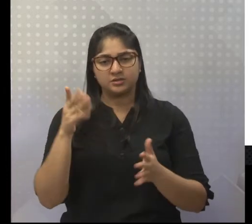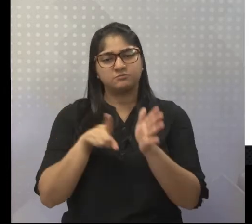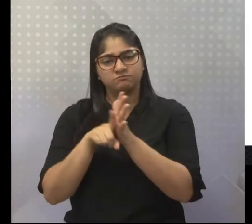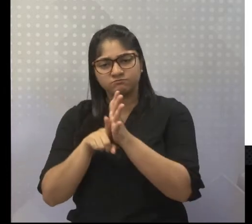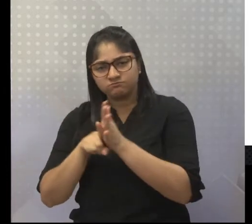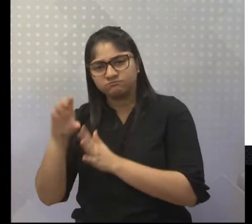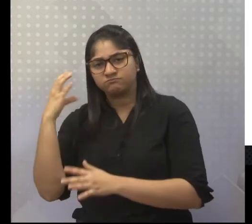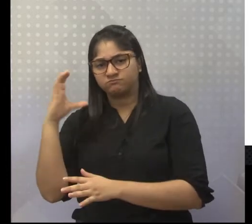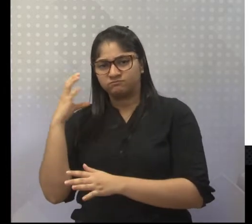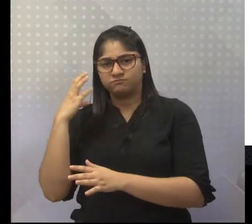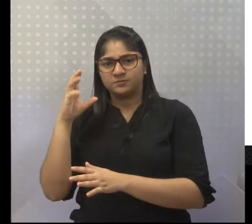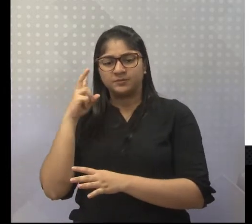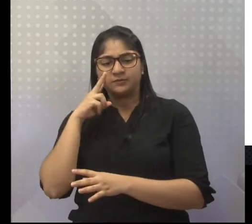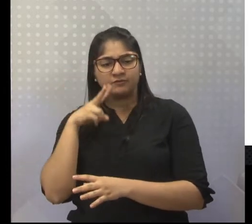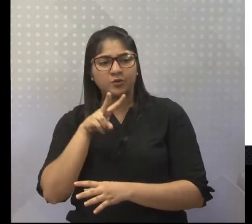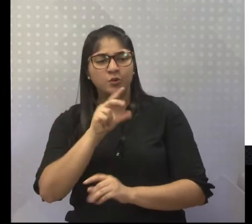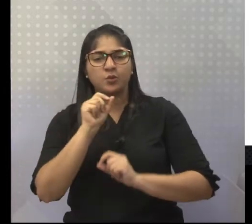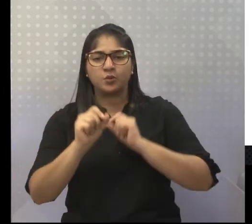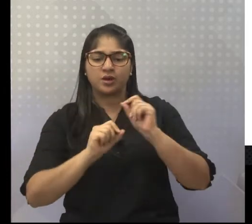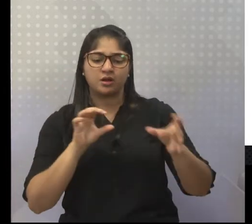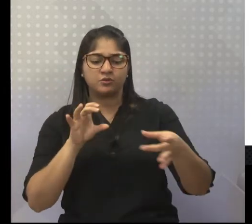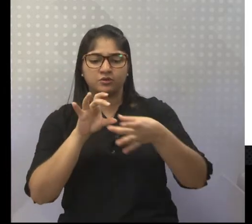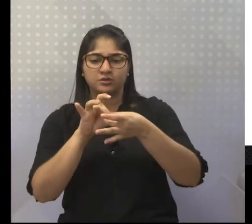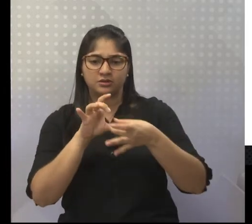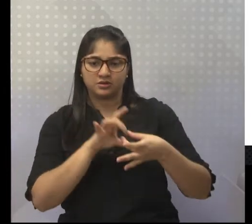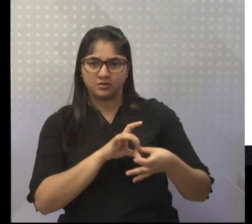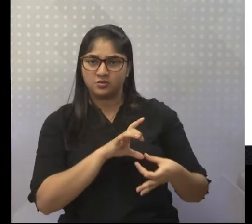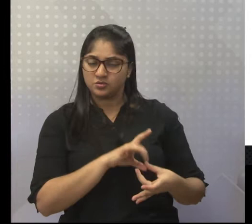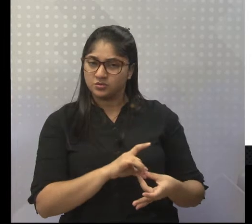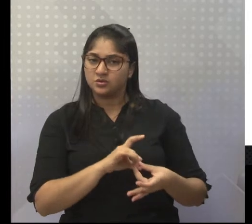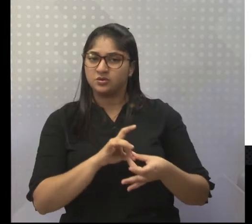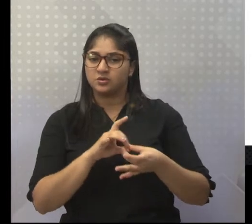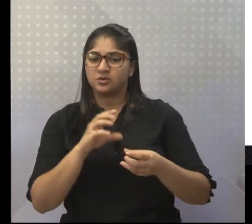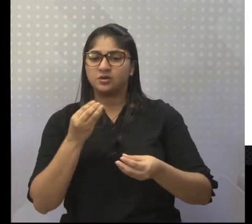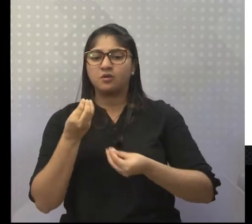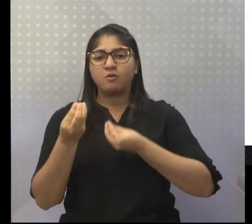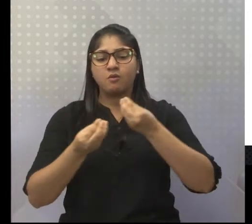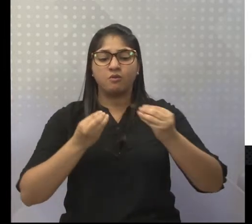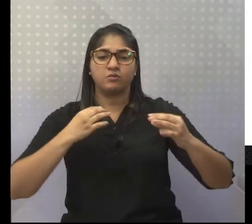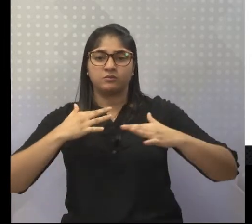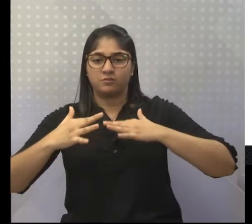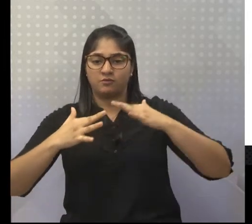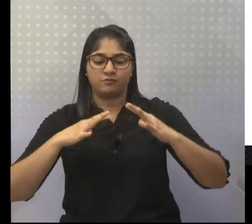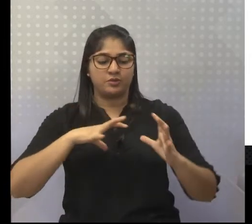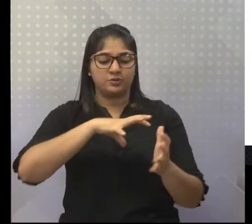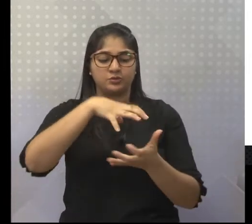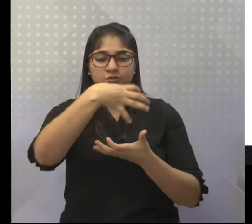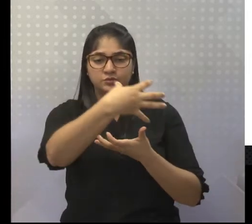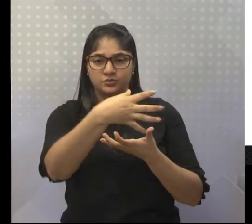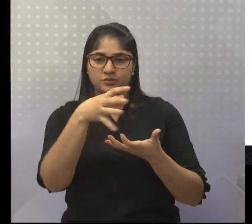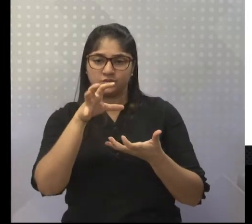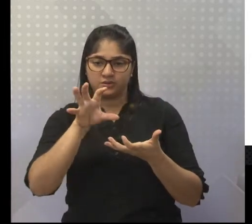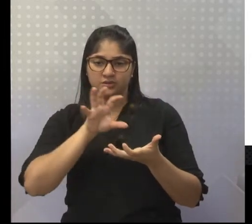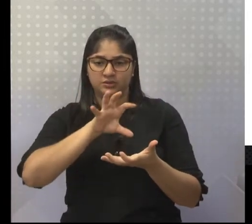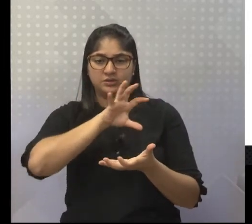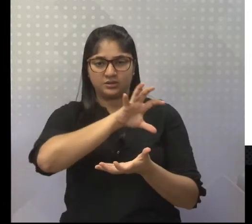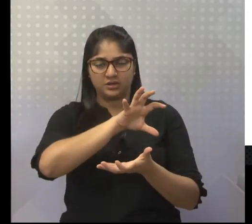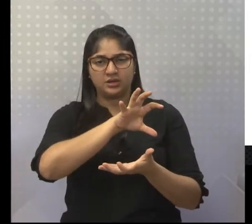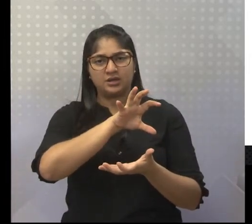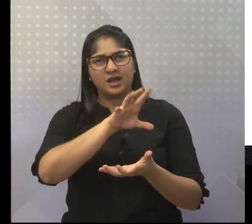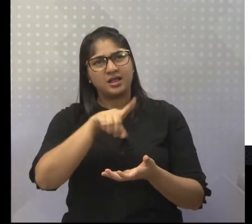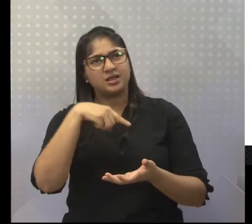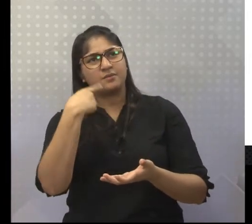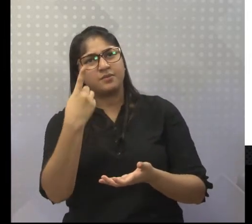as correntes de convecção que estudaremos nesta tema a causa dos movimentos dos continentes mais tarde